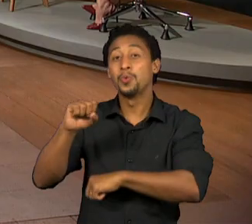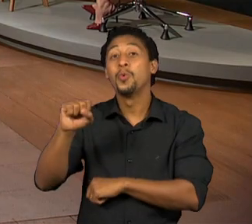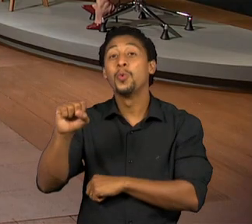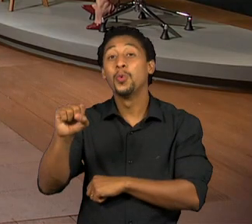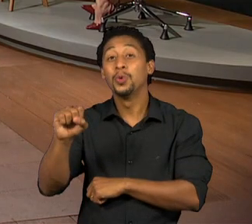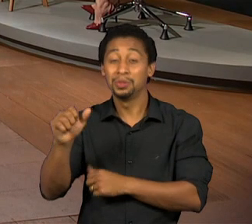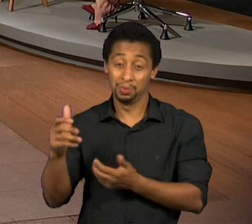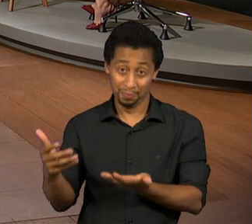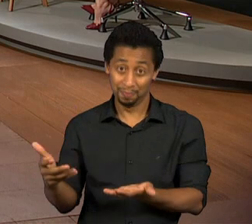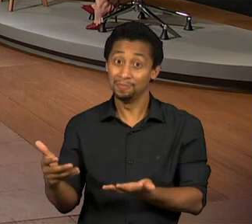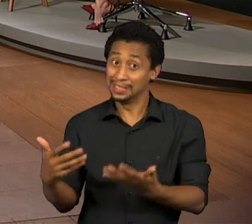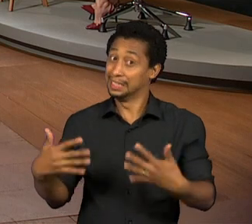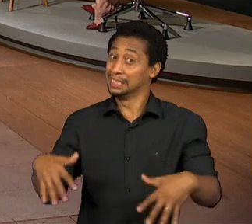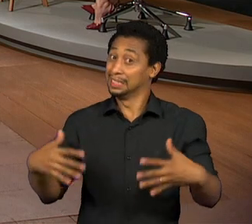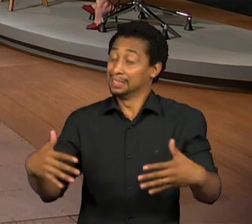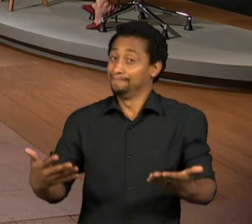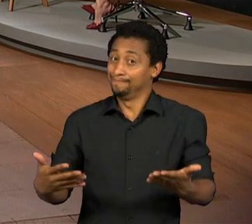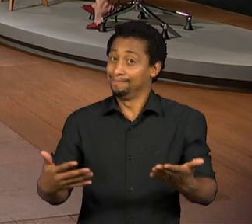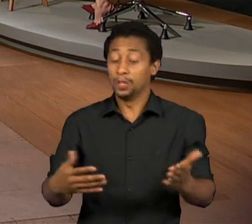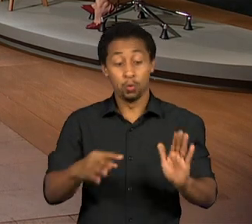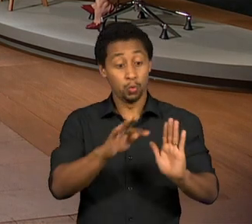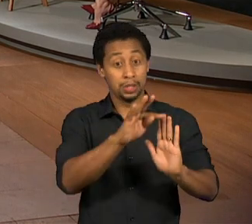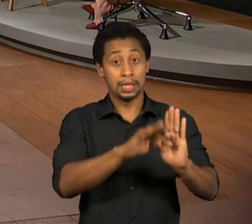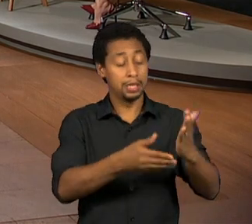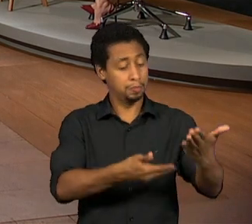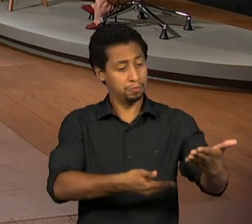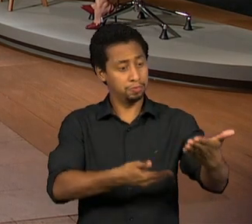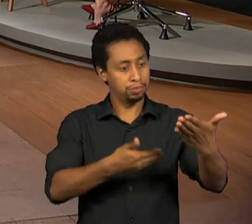um texto brilhante, umas